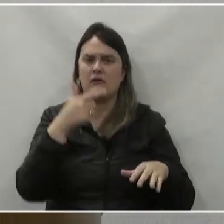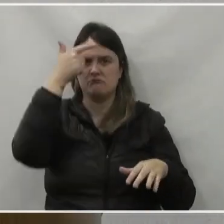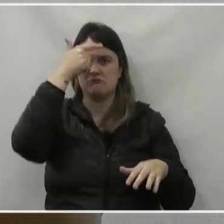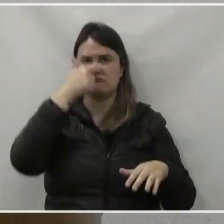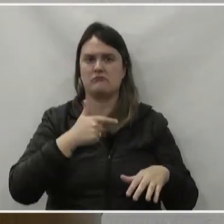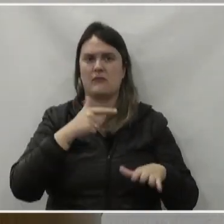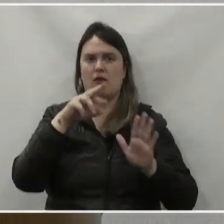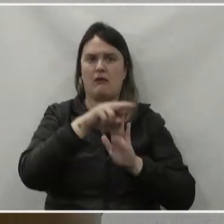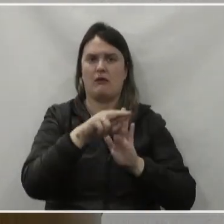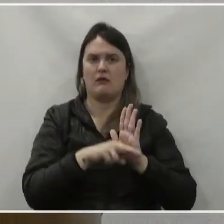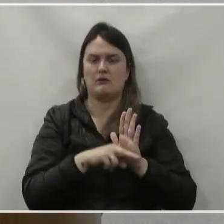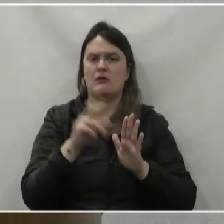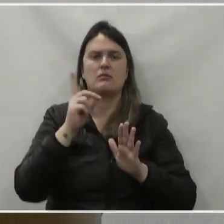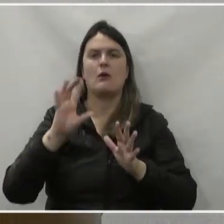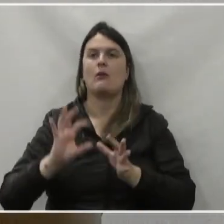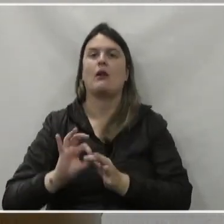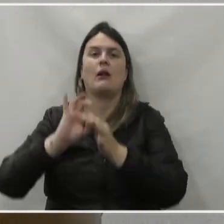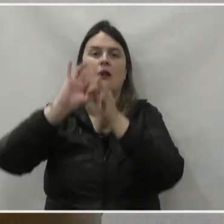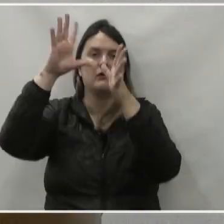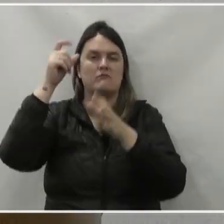não emancipada.